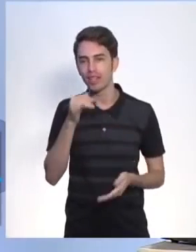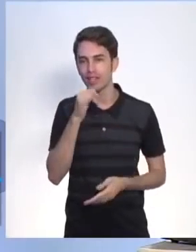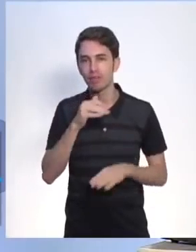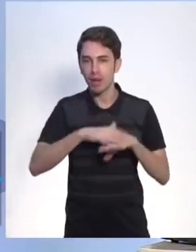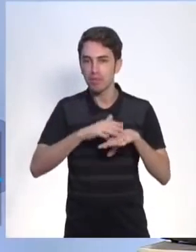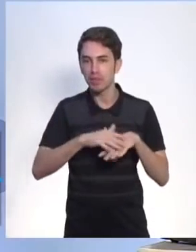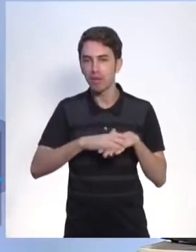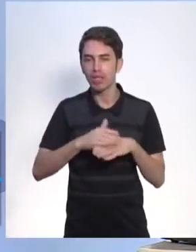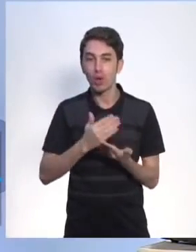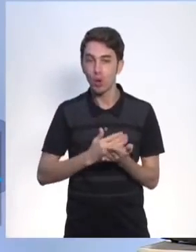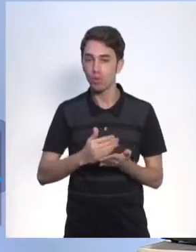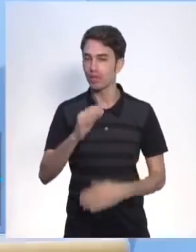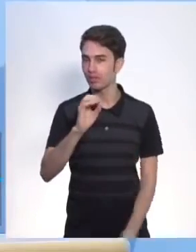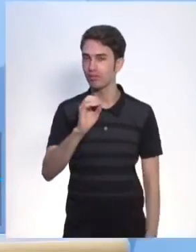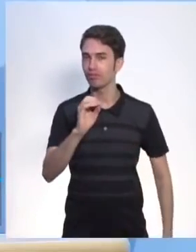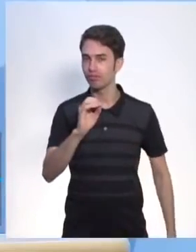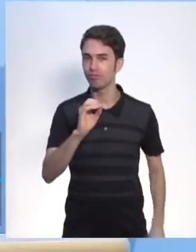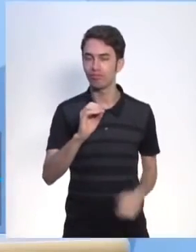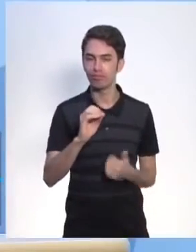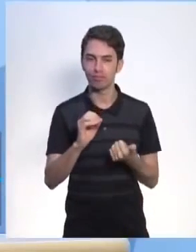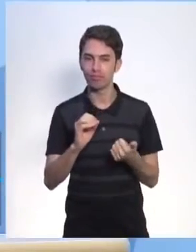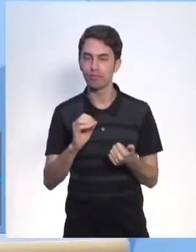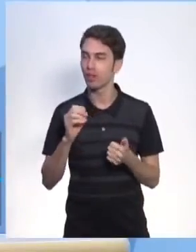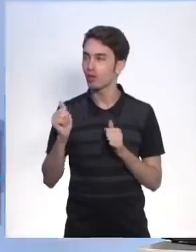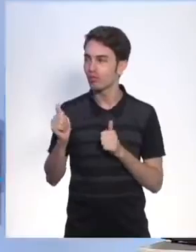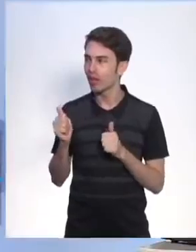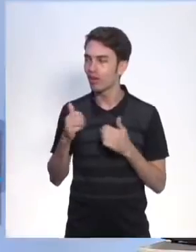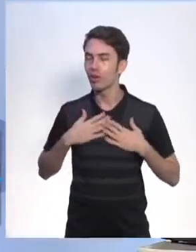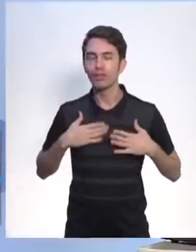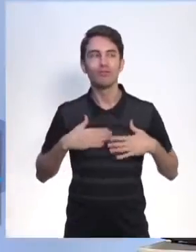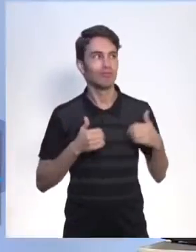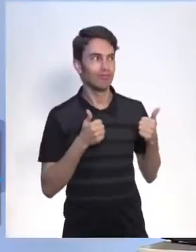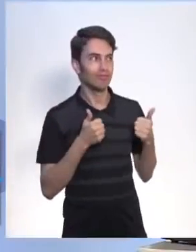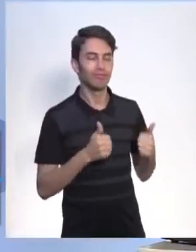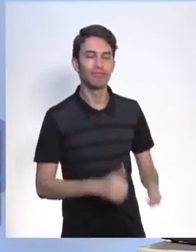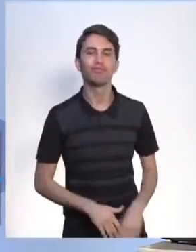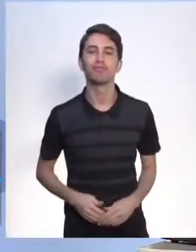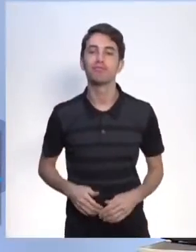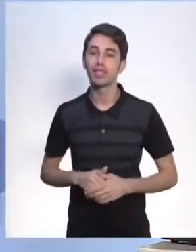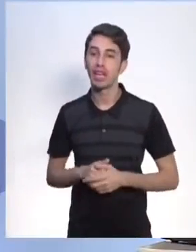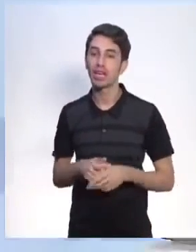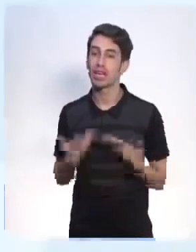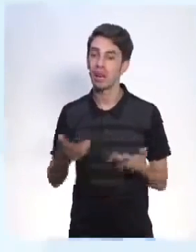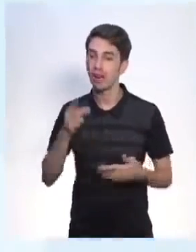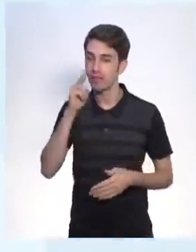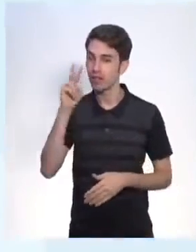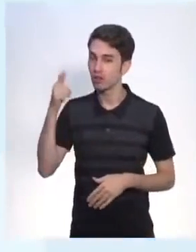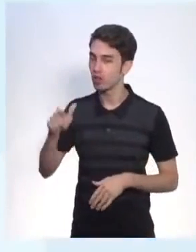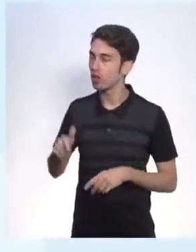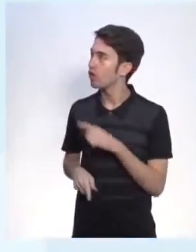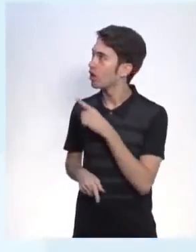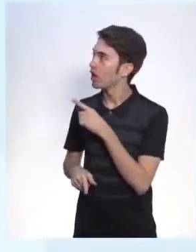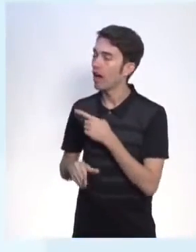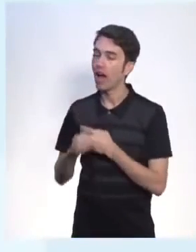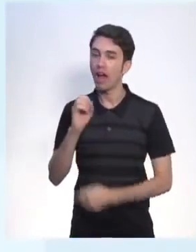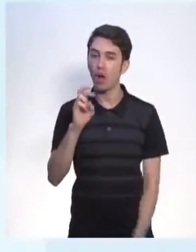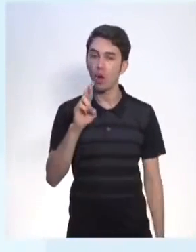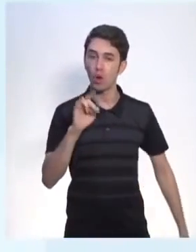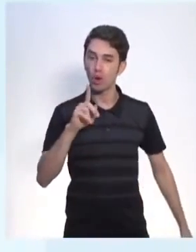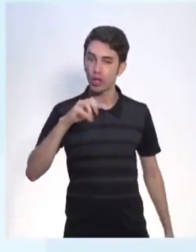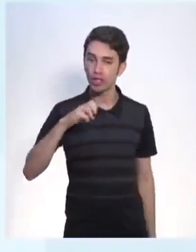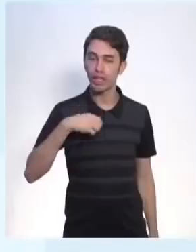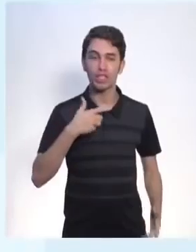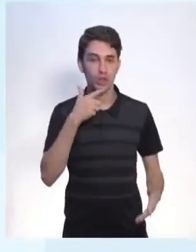nossa origem. Tranquilo? Tranquilo. Beleza. Então, observando mais essa origem, nós podemos definir